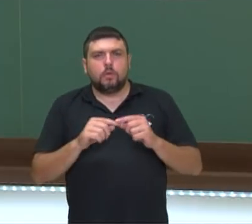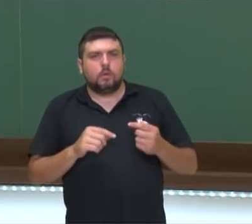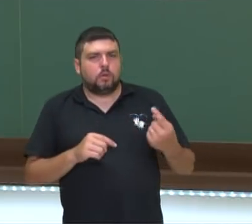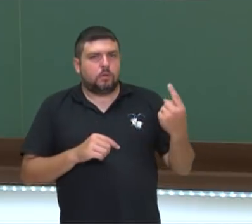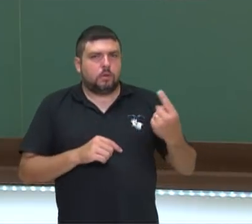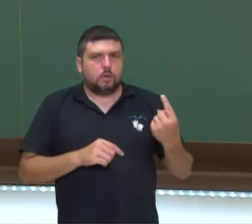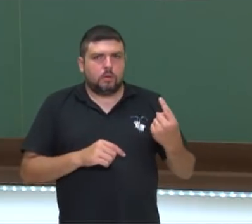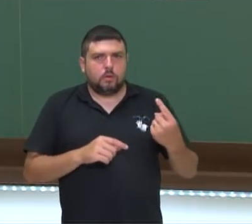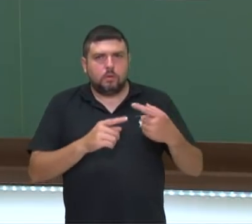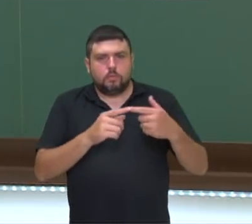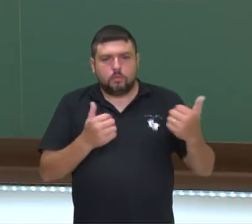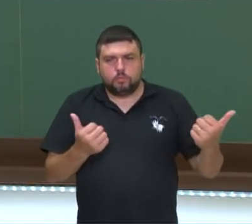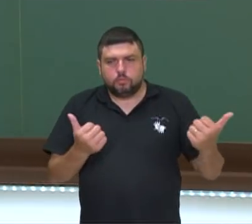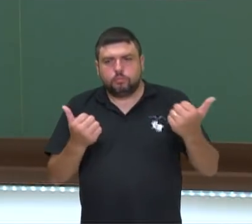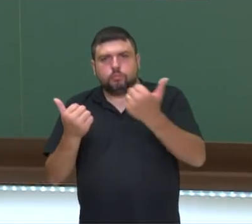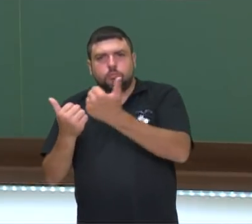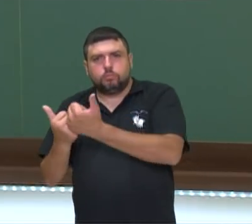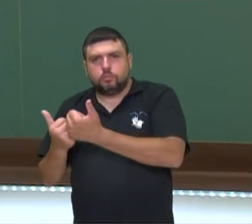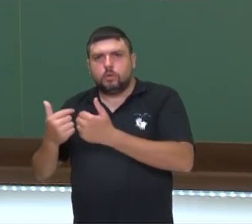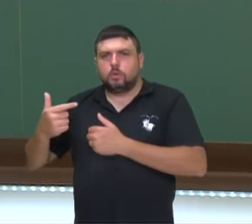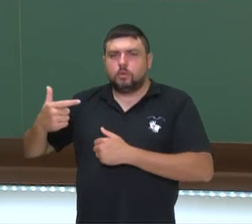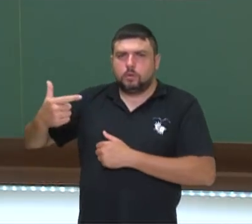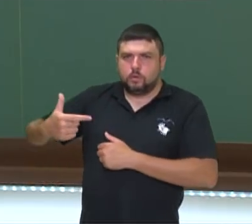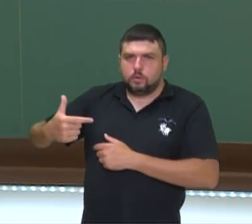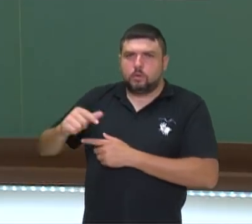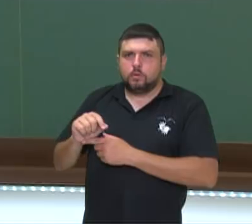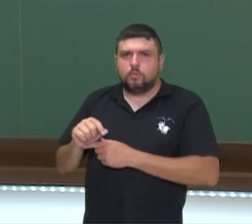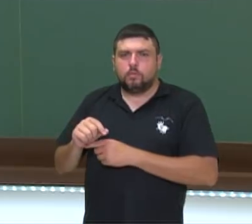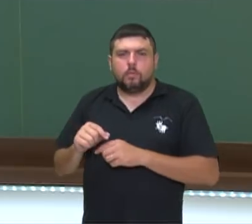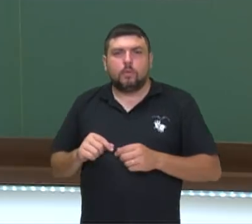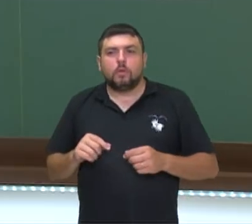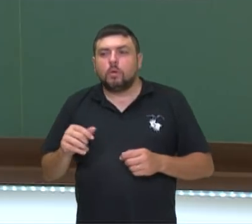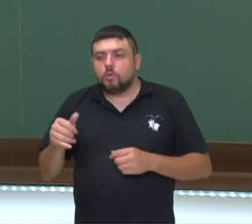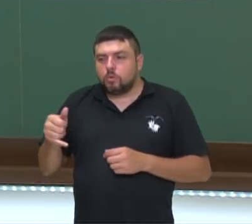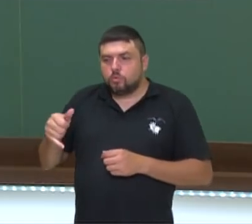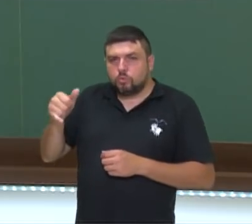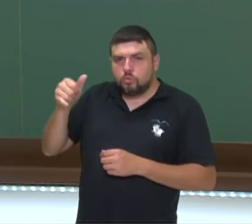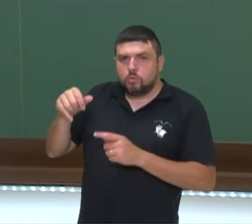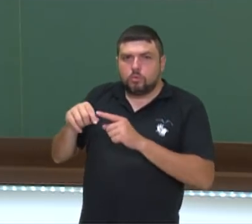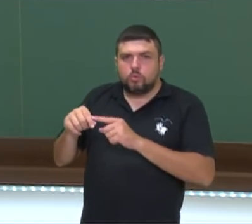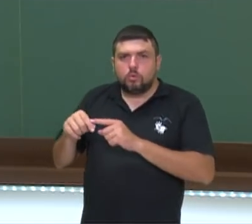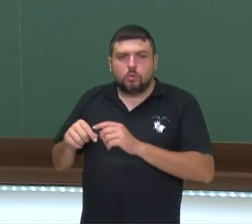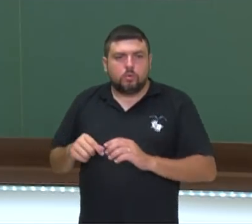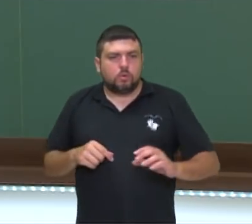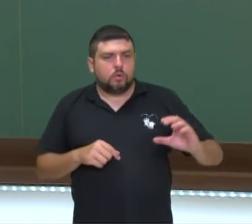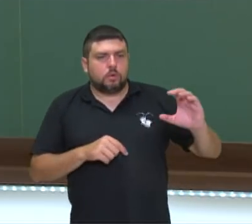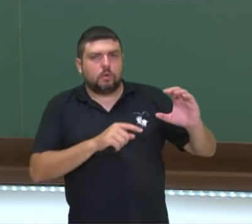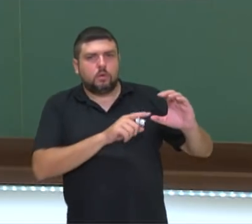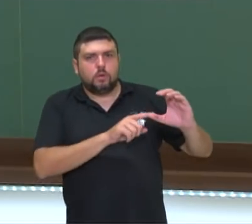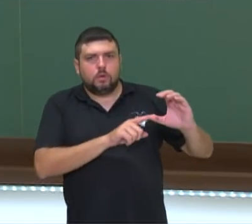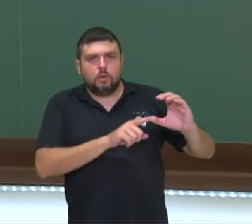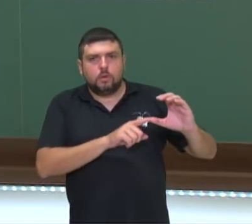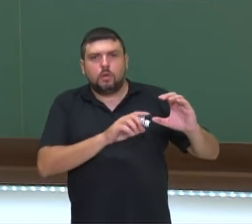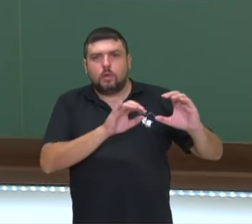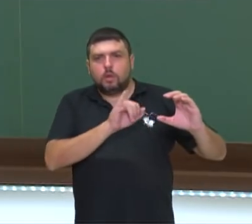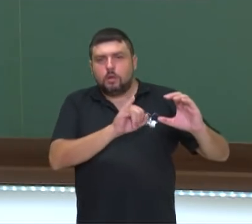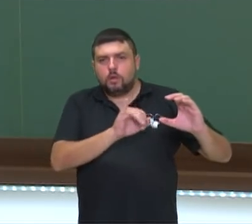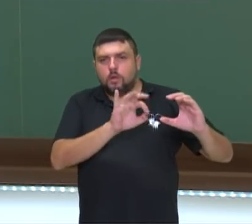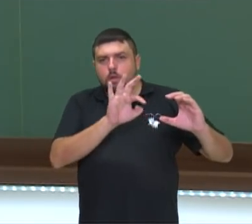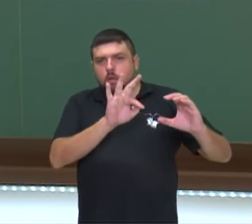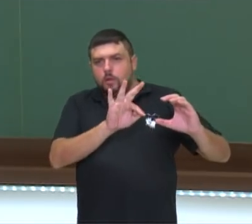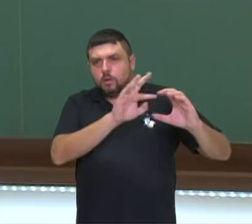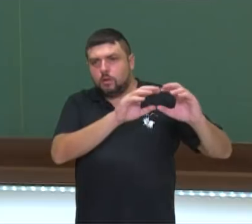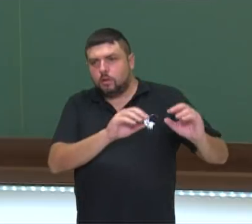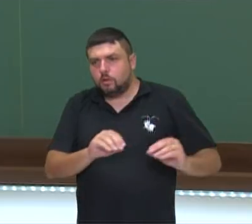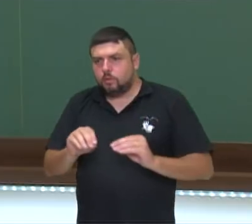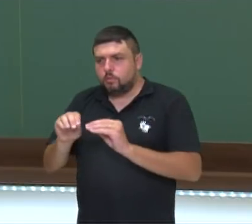1 em 2, ou seja, no lugar aqui do juro eu colocar C, capital, taxa e tempo,